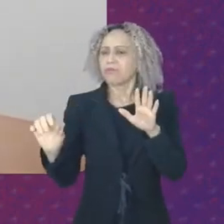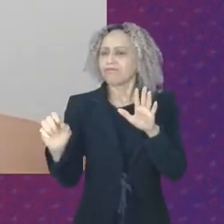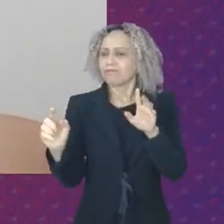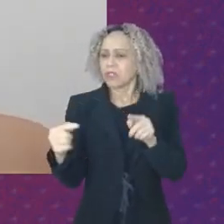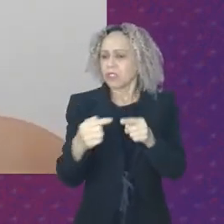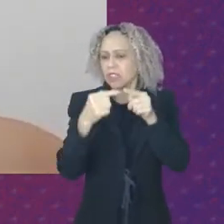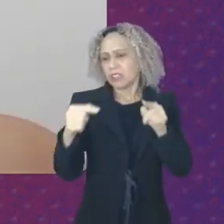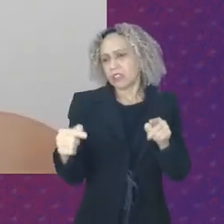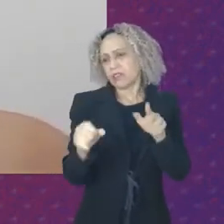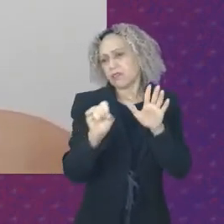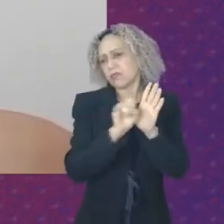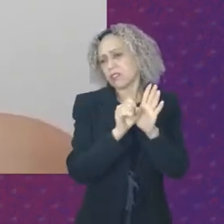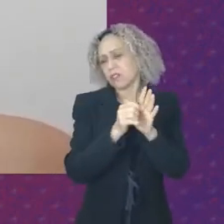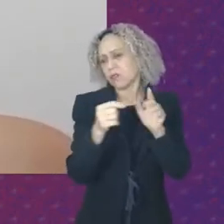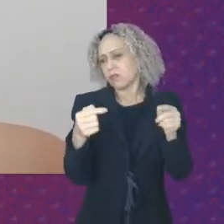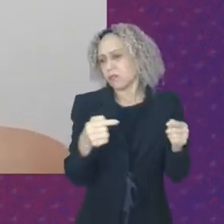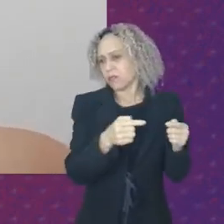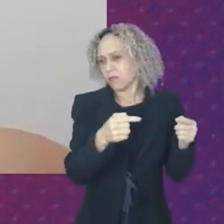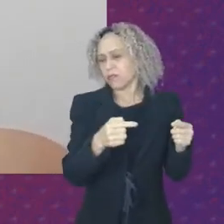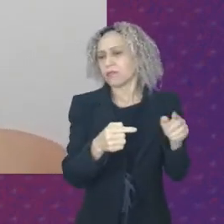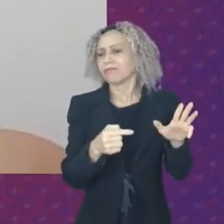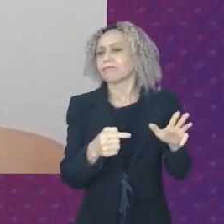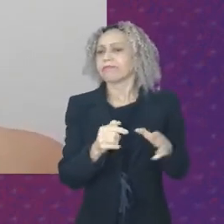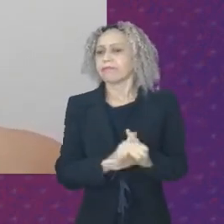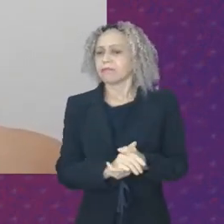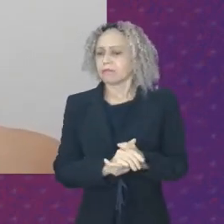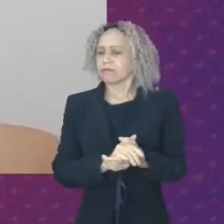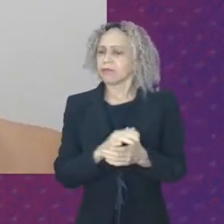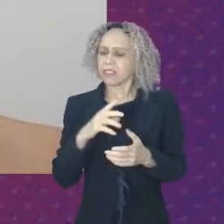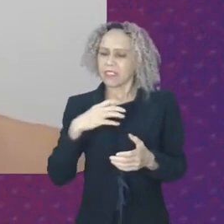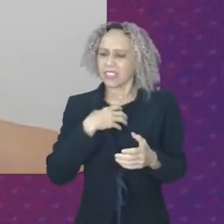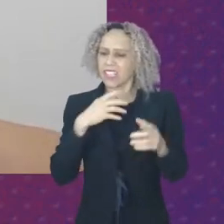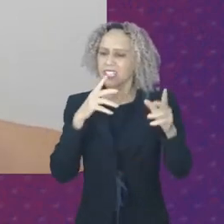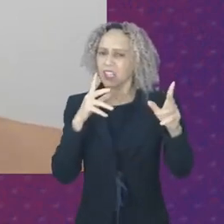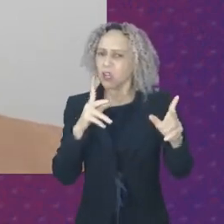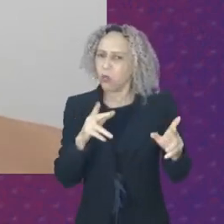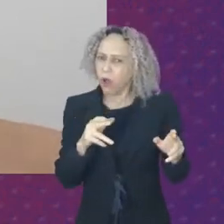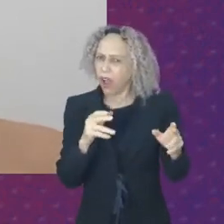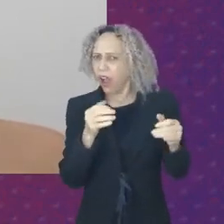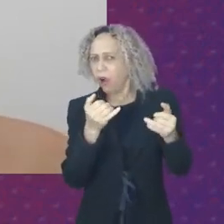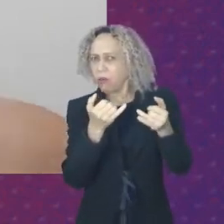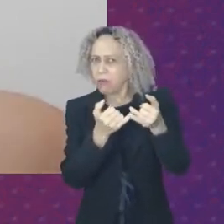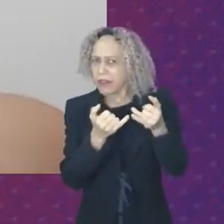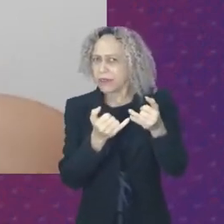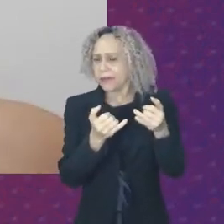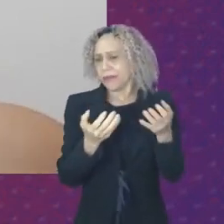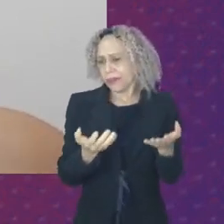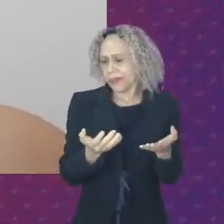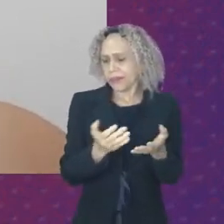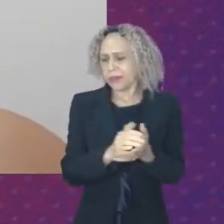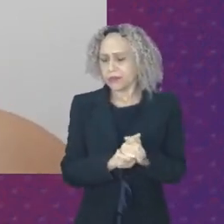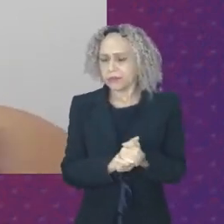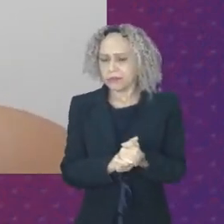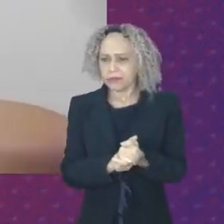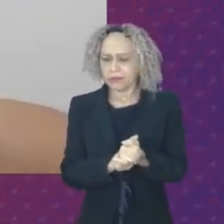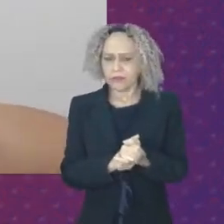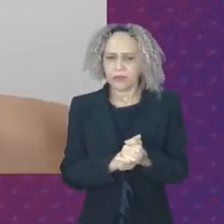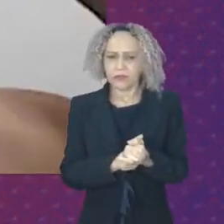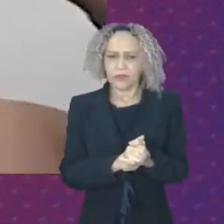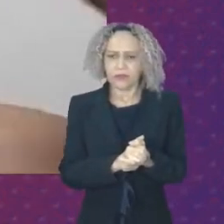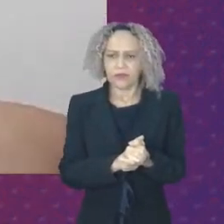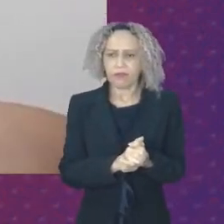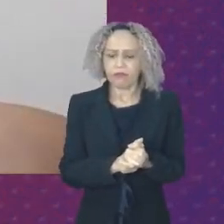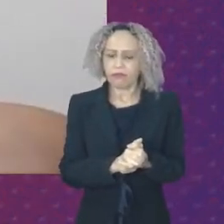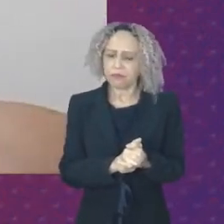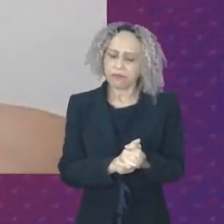de criar uma identificação com o povo, de se mostrar como alguém comum, alguém banal. Ah, as pessoas, eu sou assim,